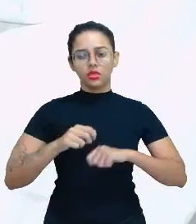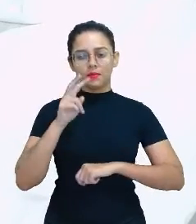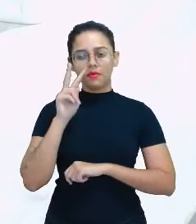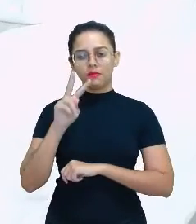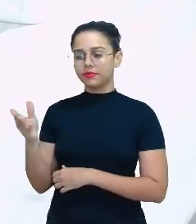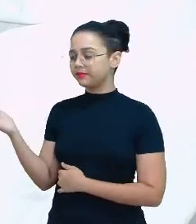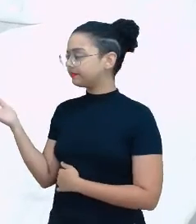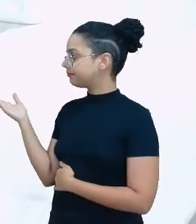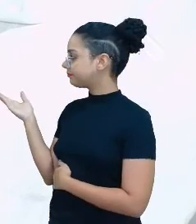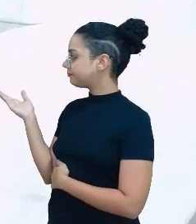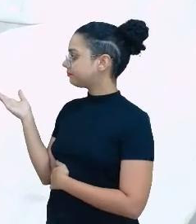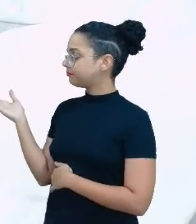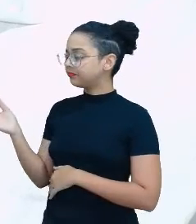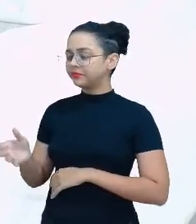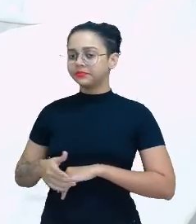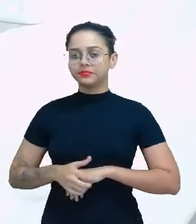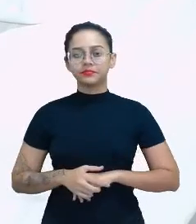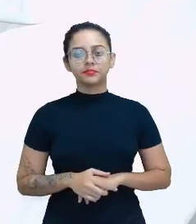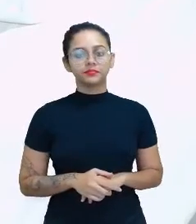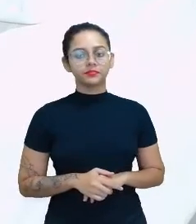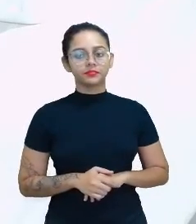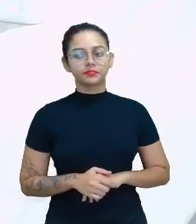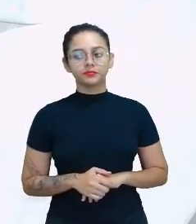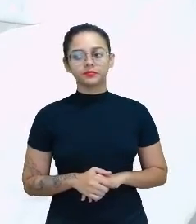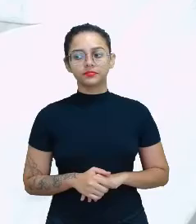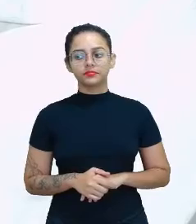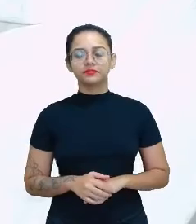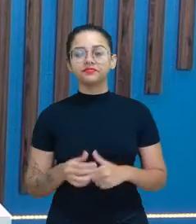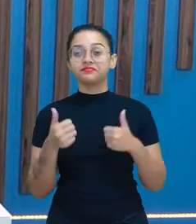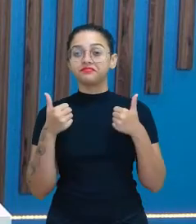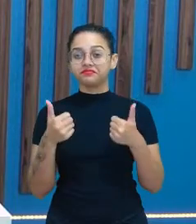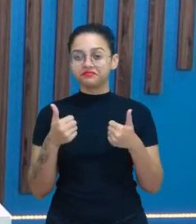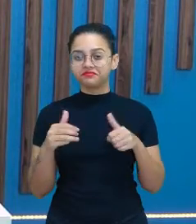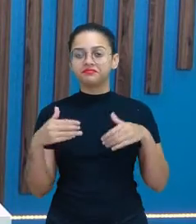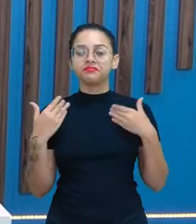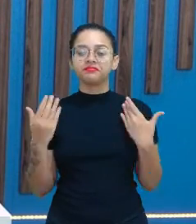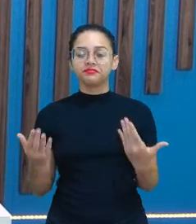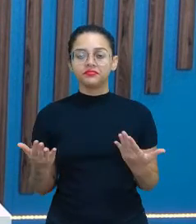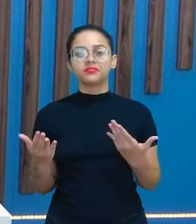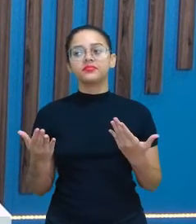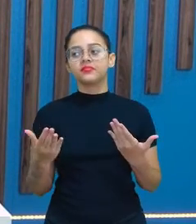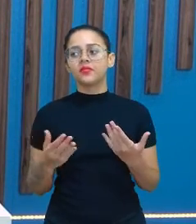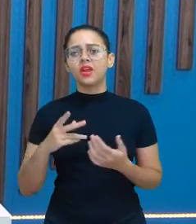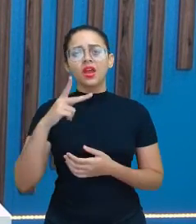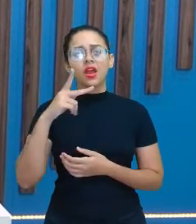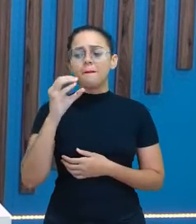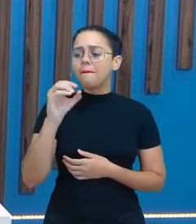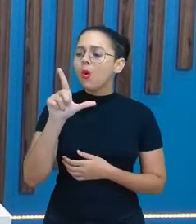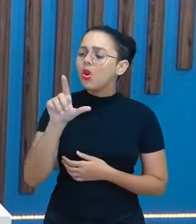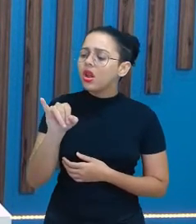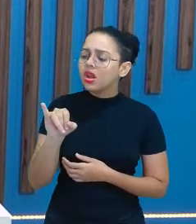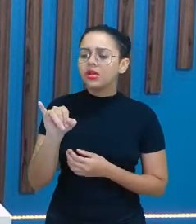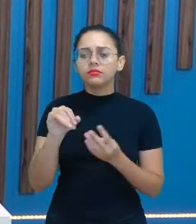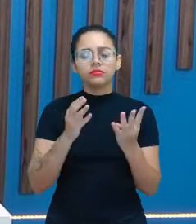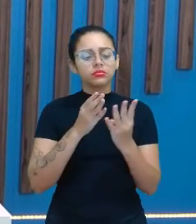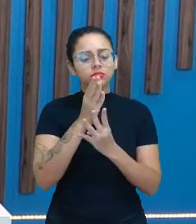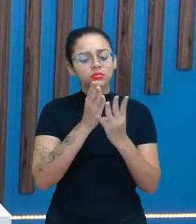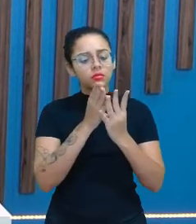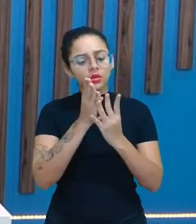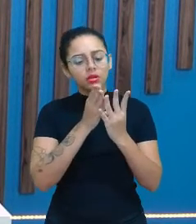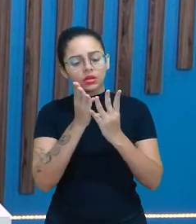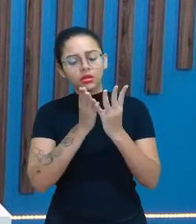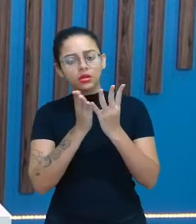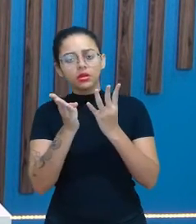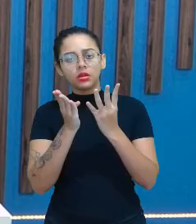ver né Cleitinho direitinho pronto jóia então gente e a polifásica Prof eu tenho aqui